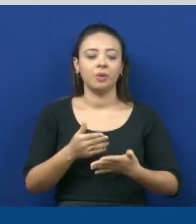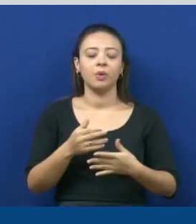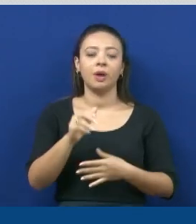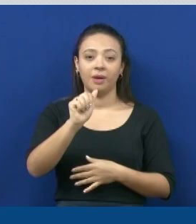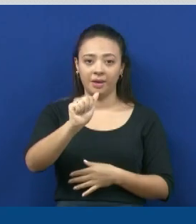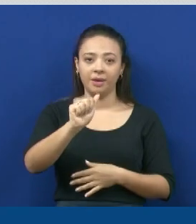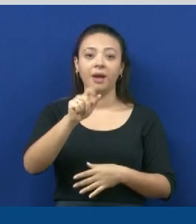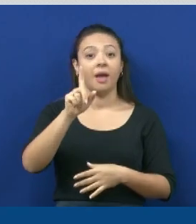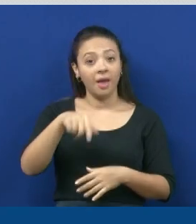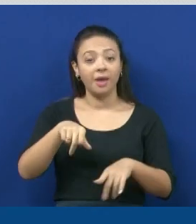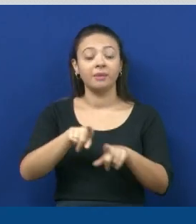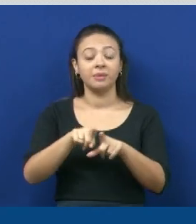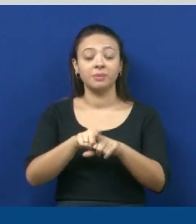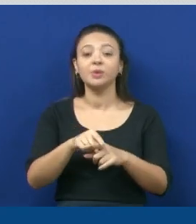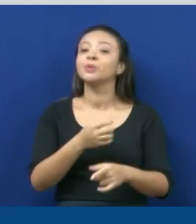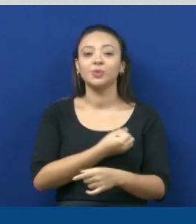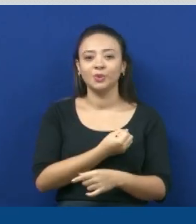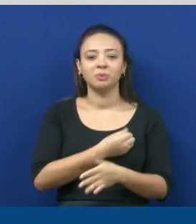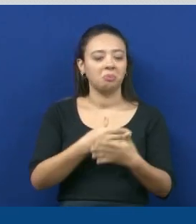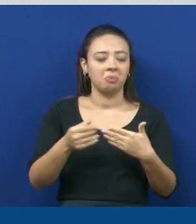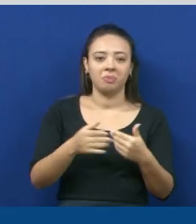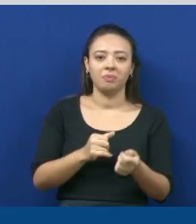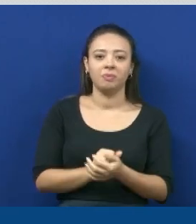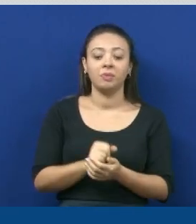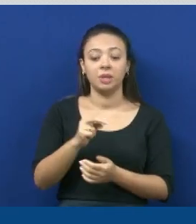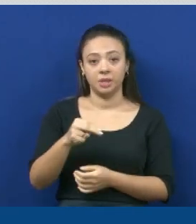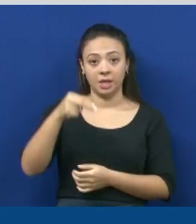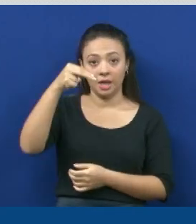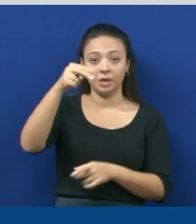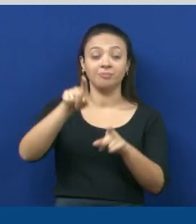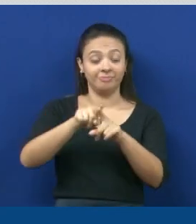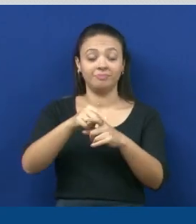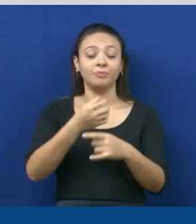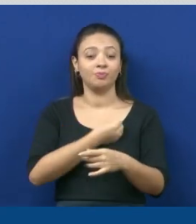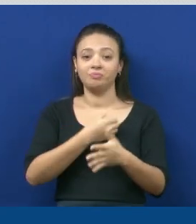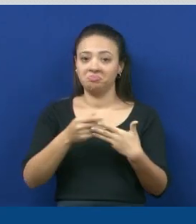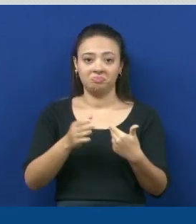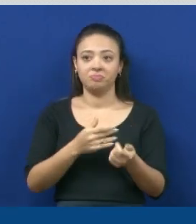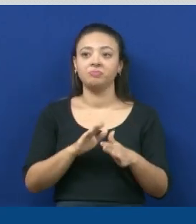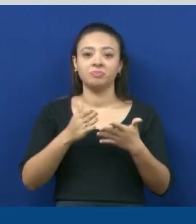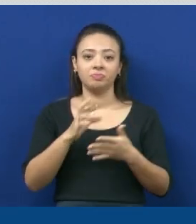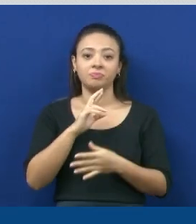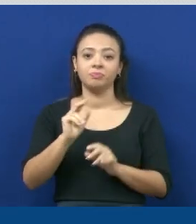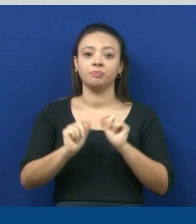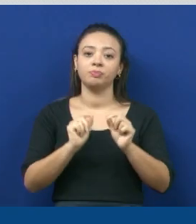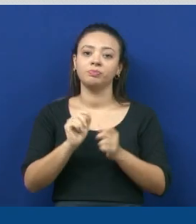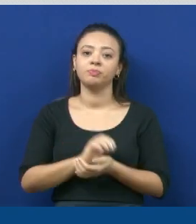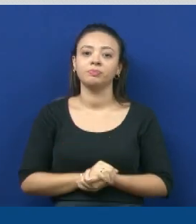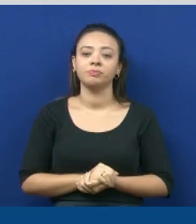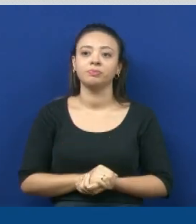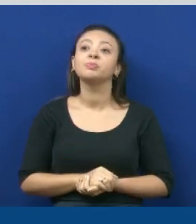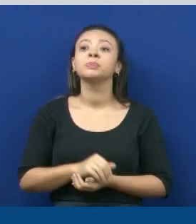A elevado a um número qualquer N, eu vou obter ali, ó, na resolução,